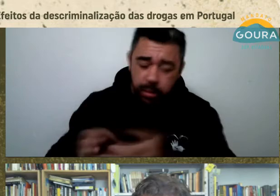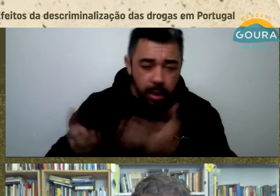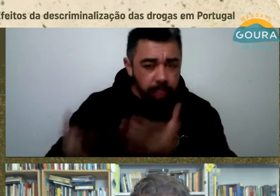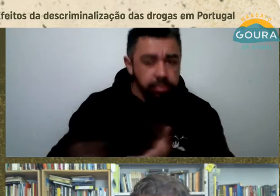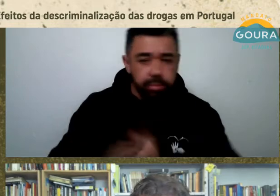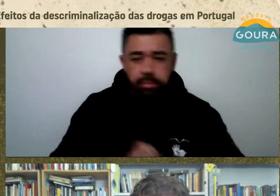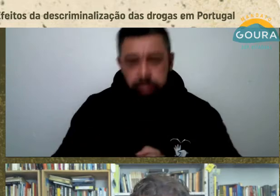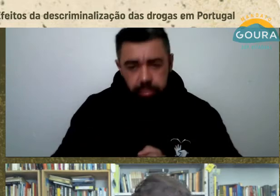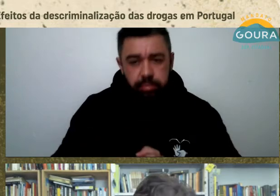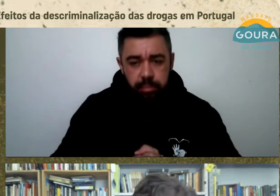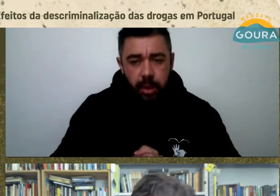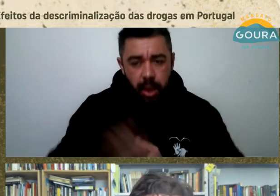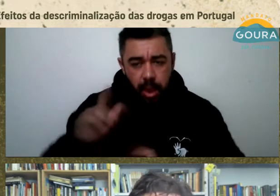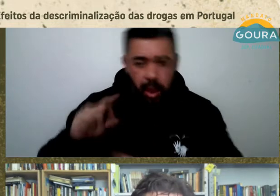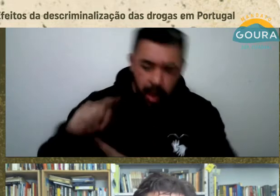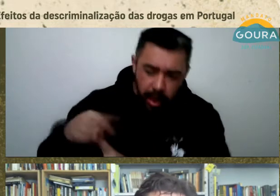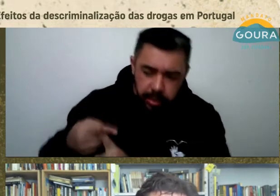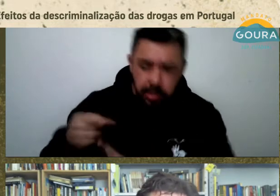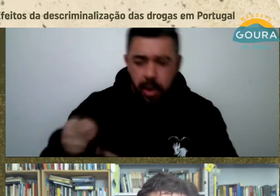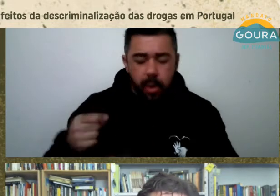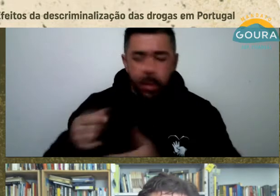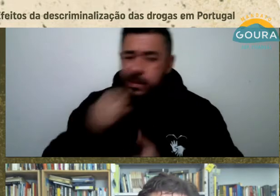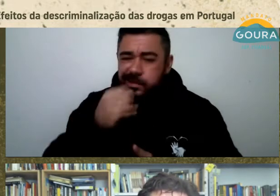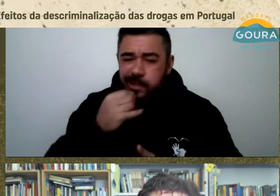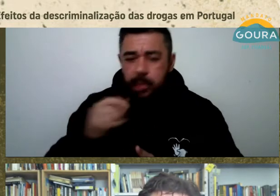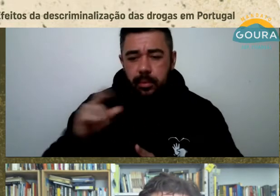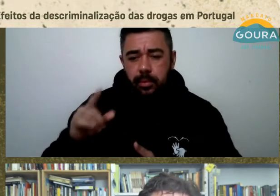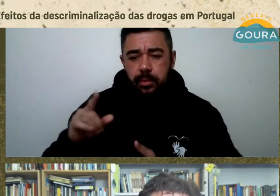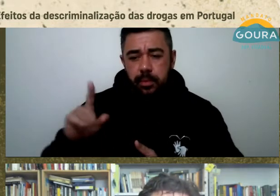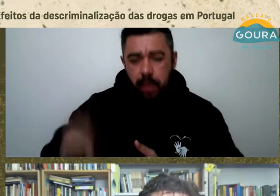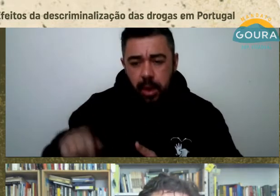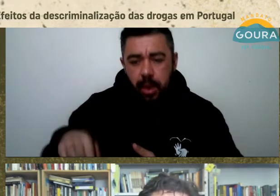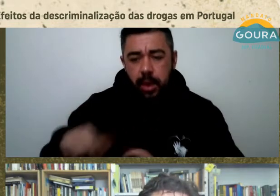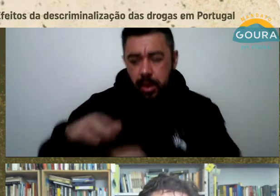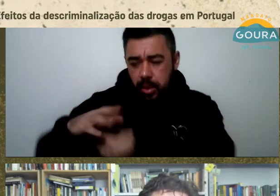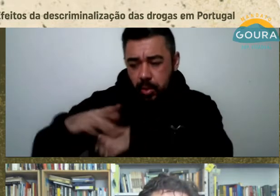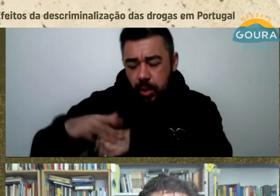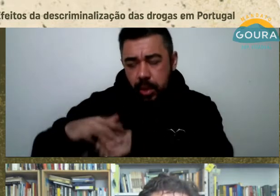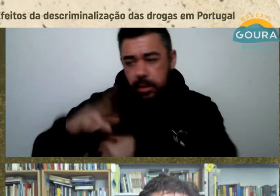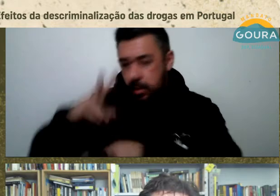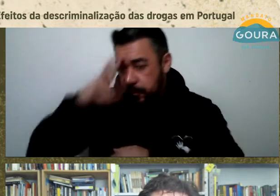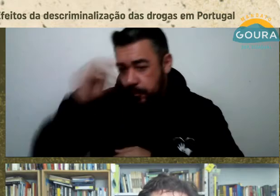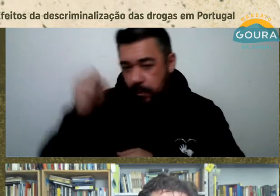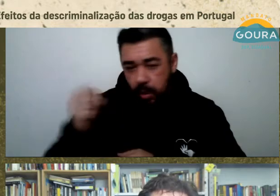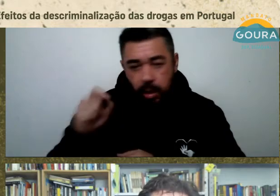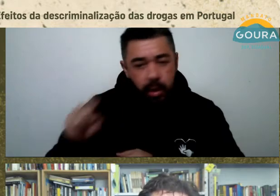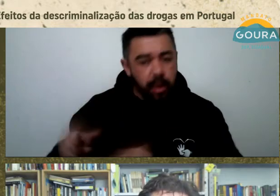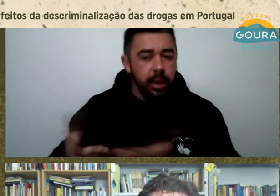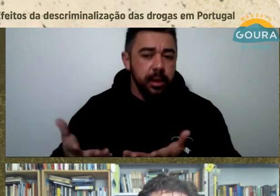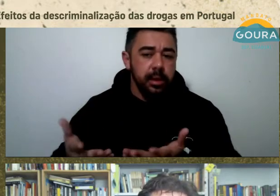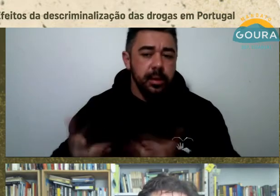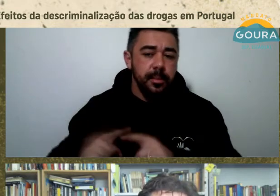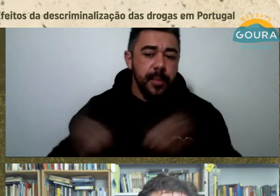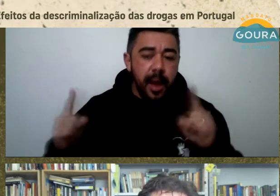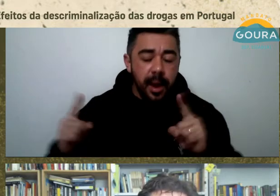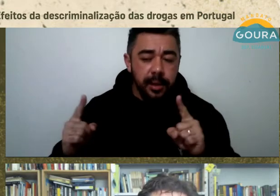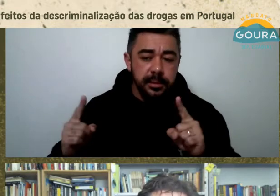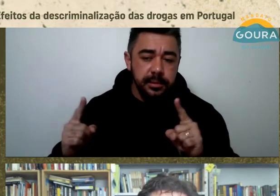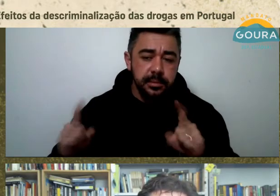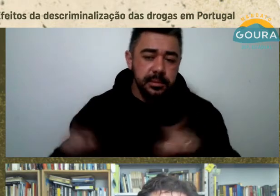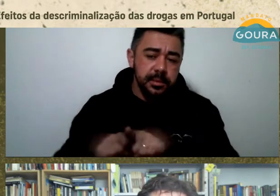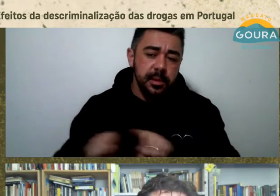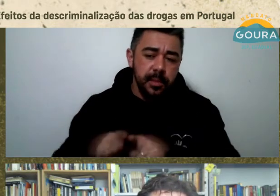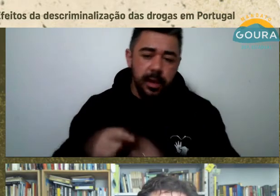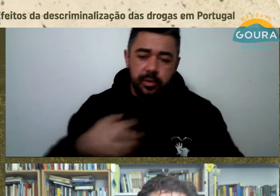a adição, a dependência, é uma doença auto-infligida? Será, mas também algumas formas